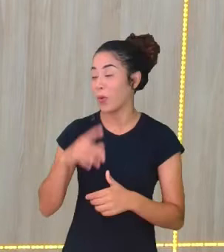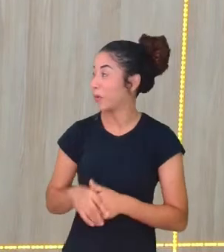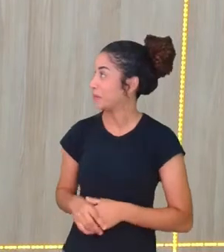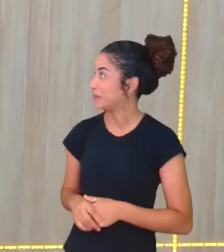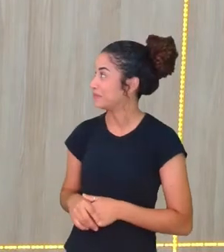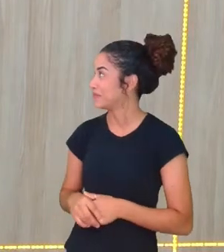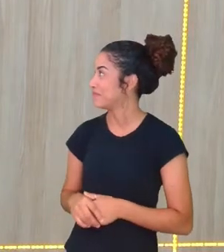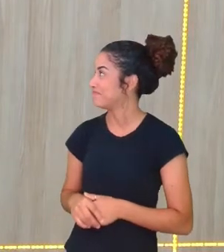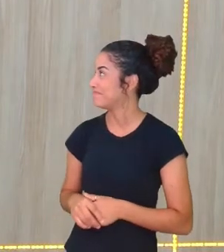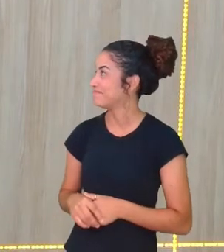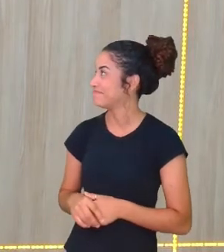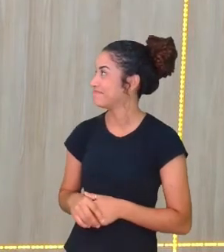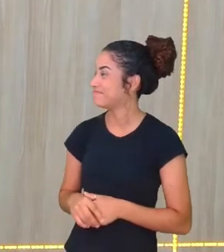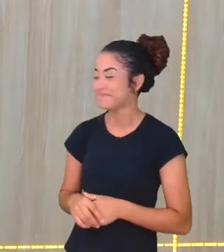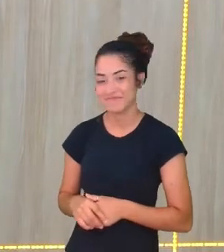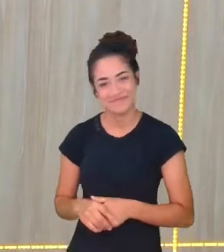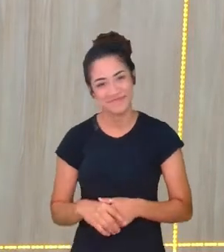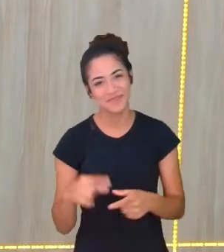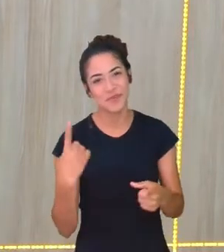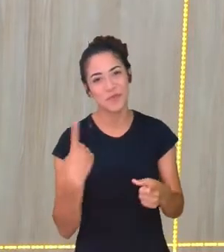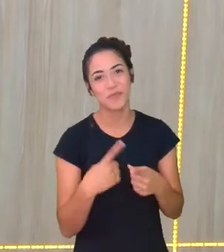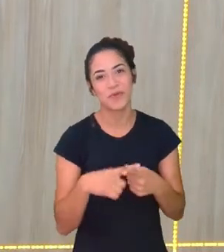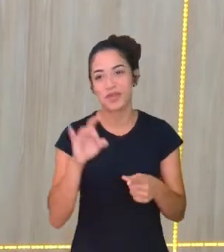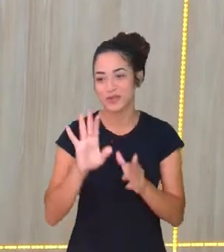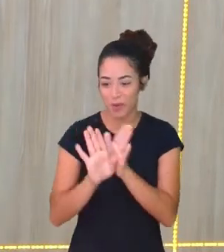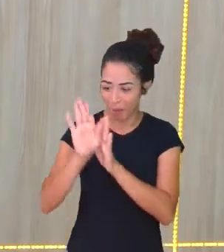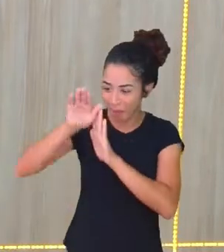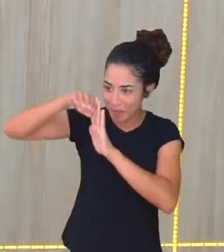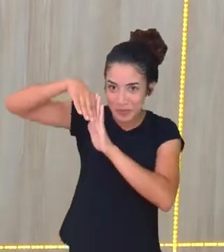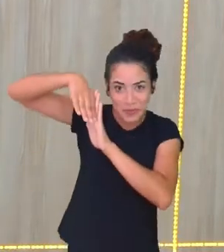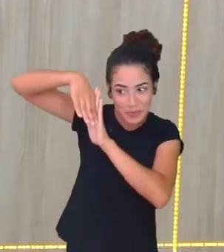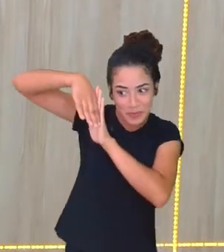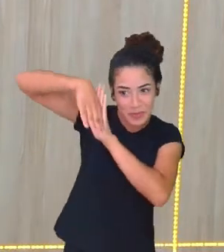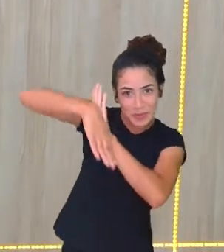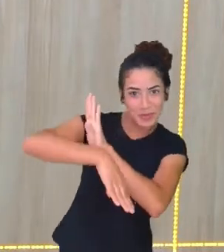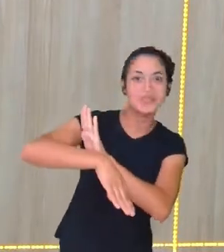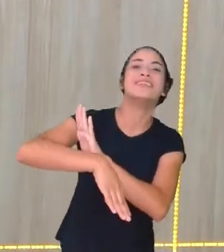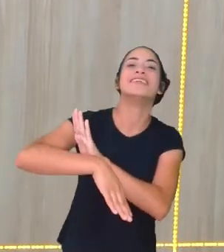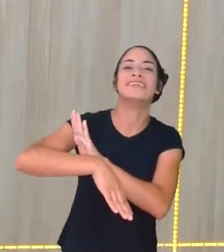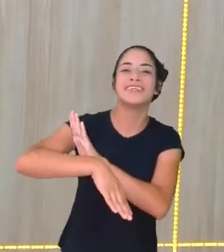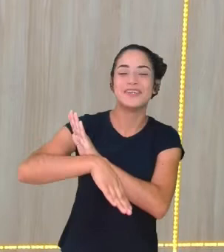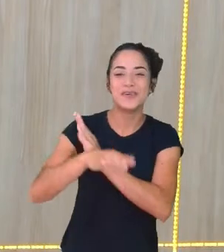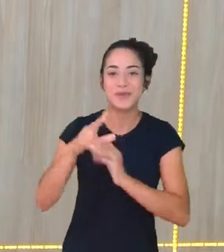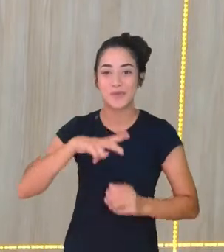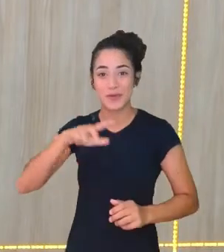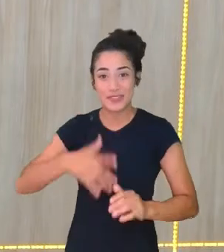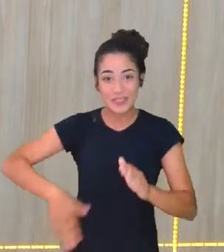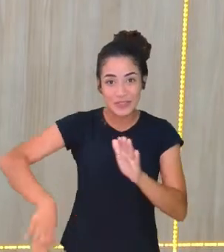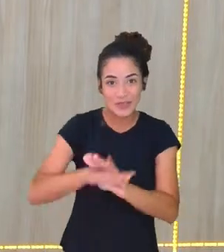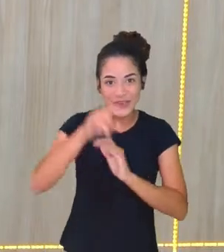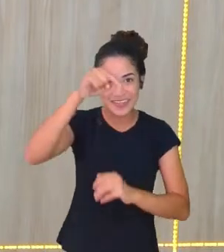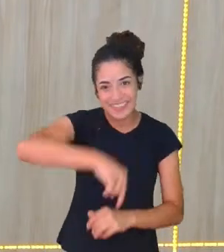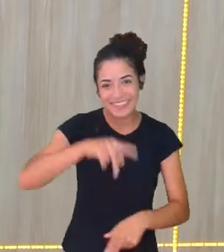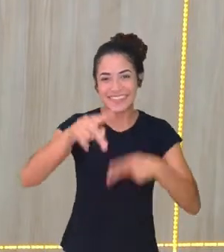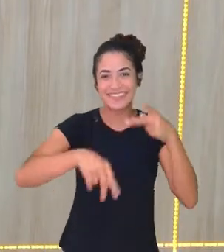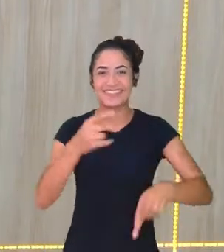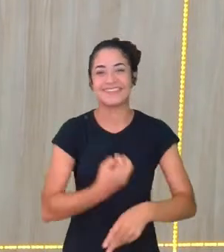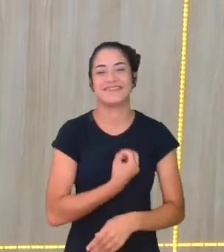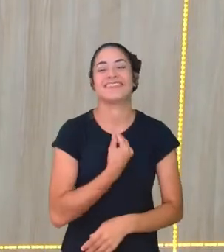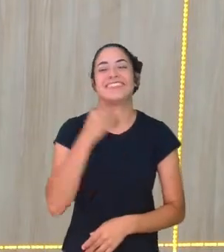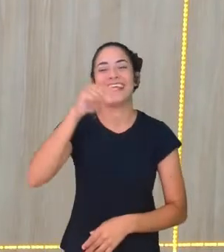chão chão chão chão chão porque foi só Ladeira abaixo né quando os portugueses chegarem para os povos que existiam aqui